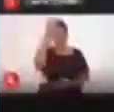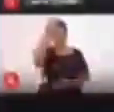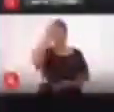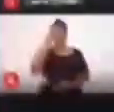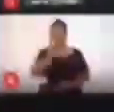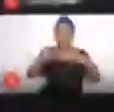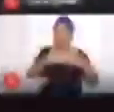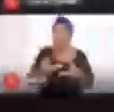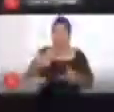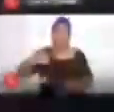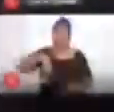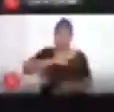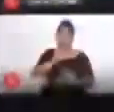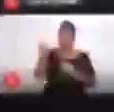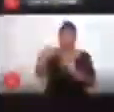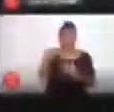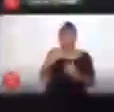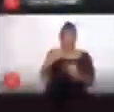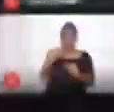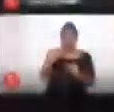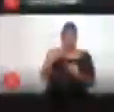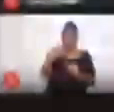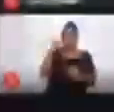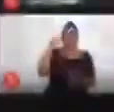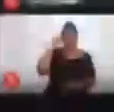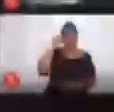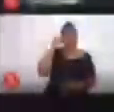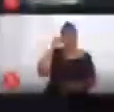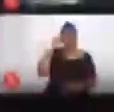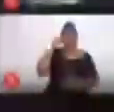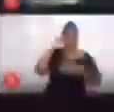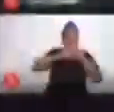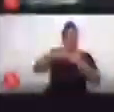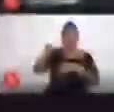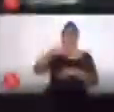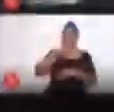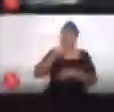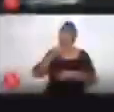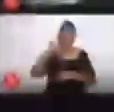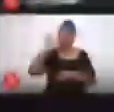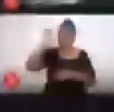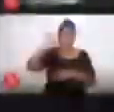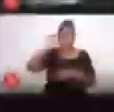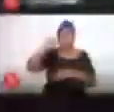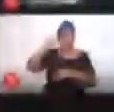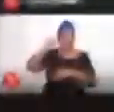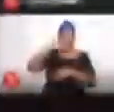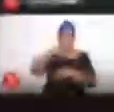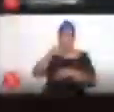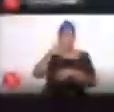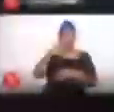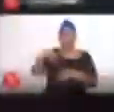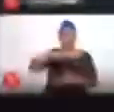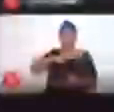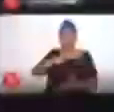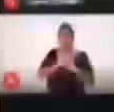uma live especial. Participaram especialistas como Felipe de Melo Lopes, psicólogo clínico e membro da Comissão de Direitos